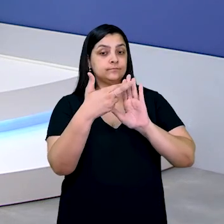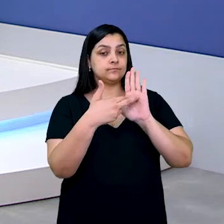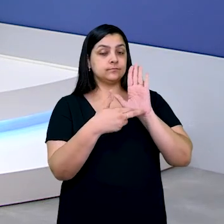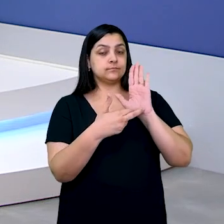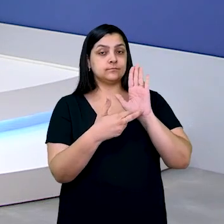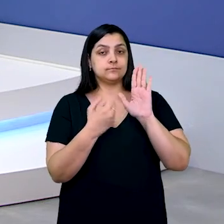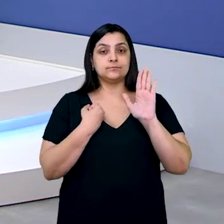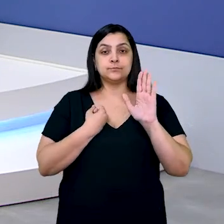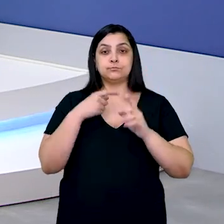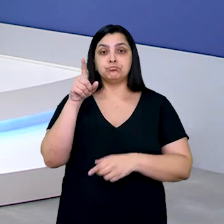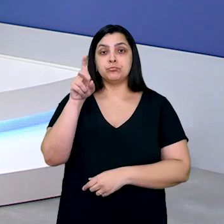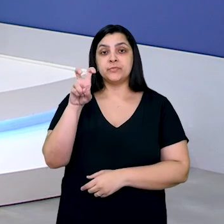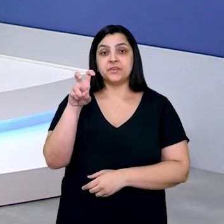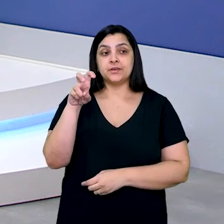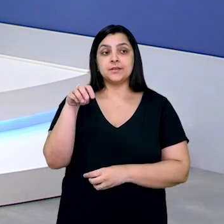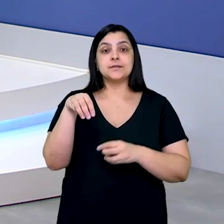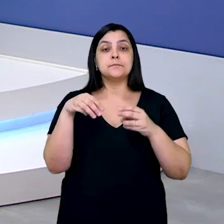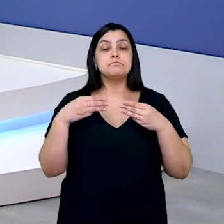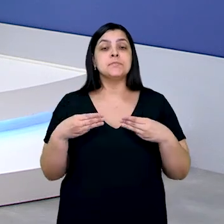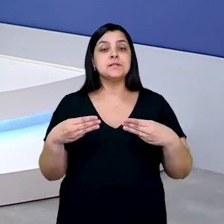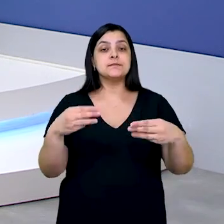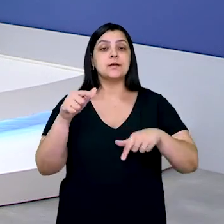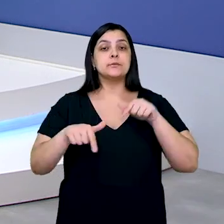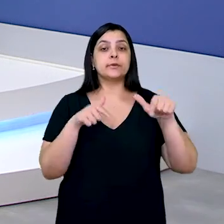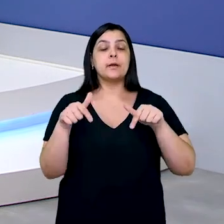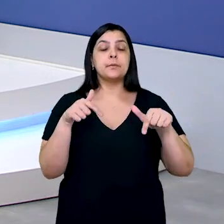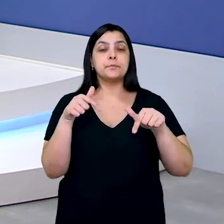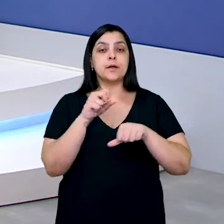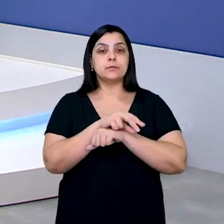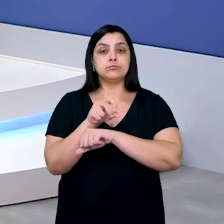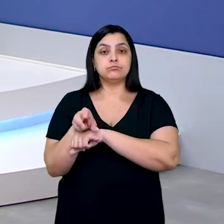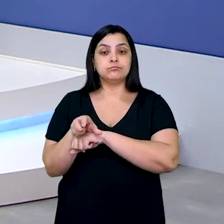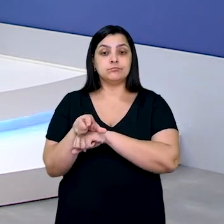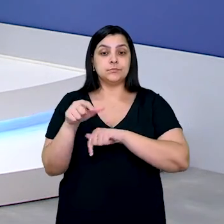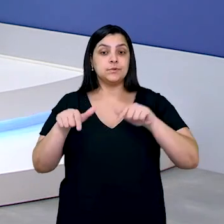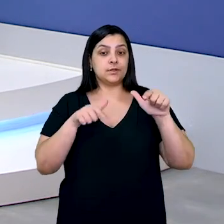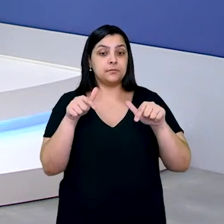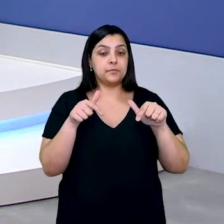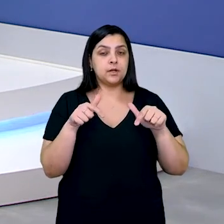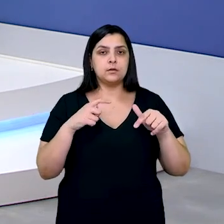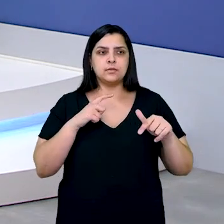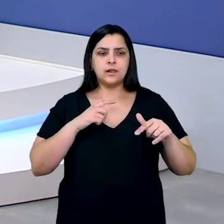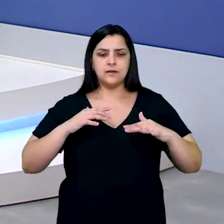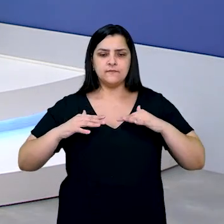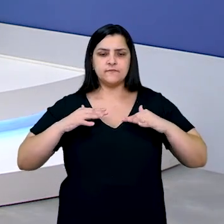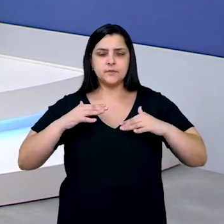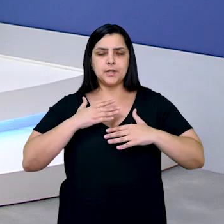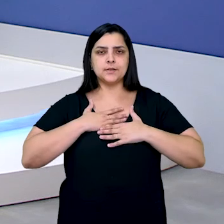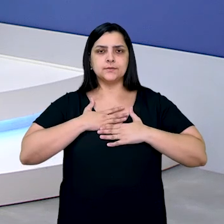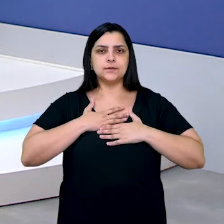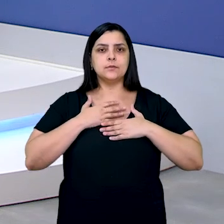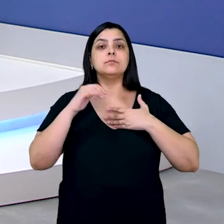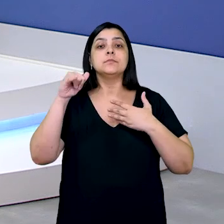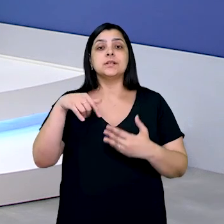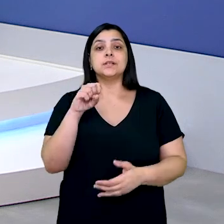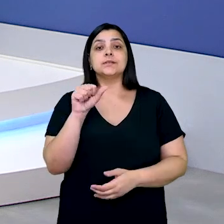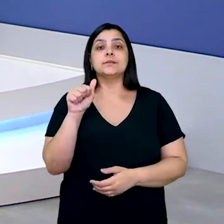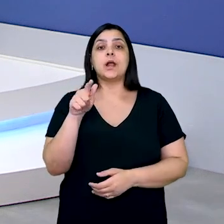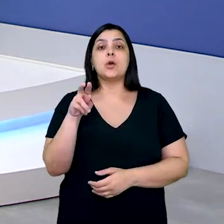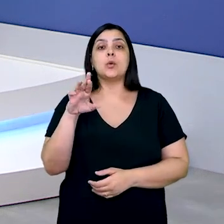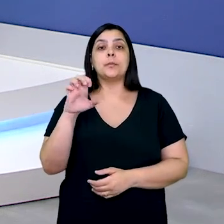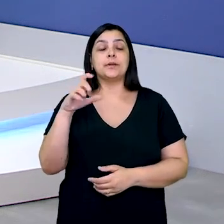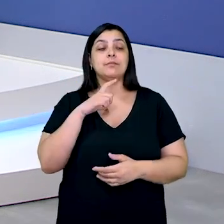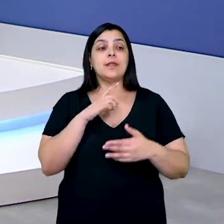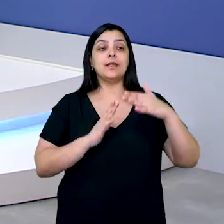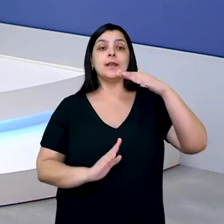A norma regulamentadora número 15 do Ministério do Trabalho e Emprego considera que atividades sujeitas a vibrações podem ser